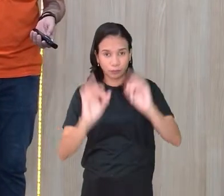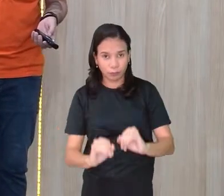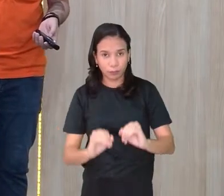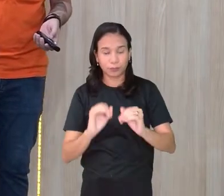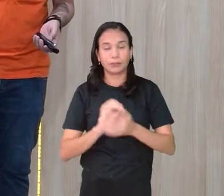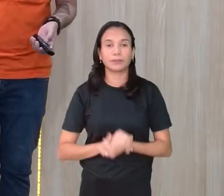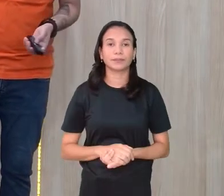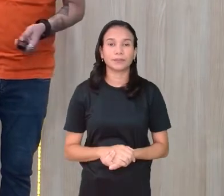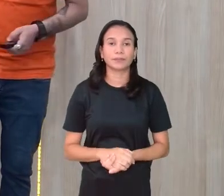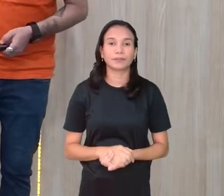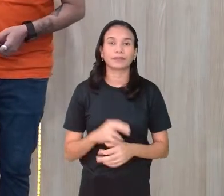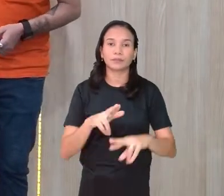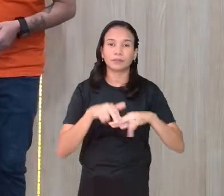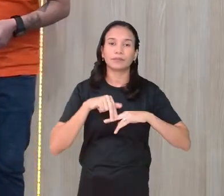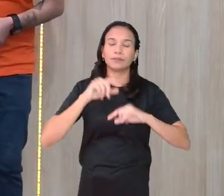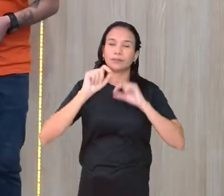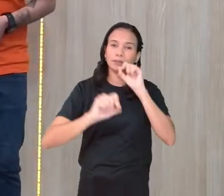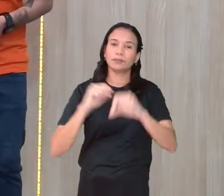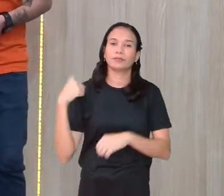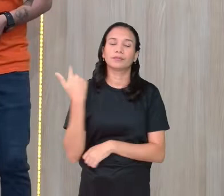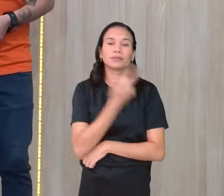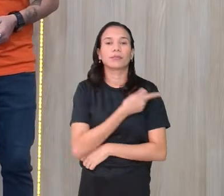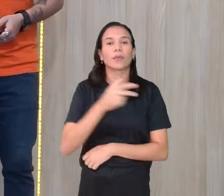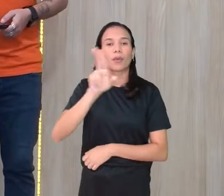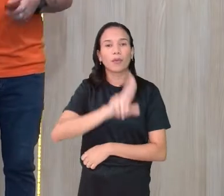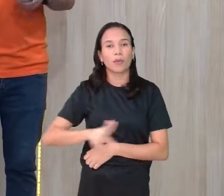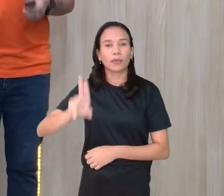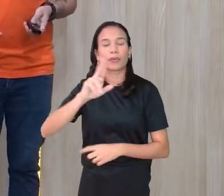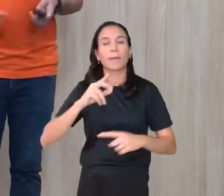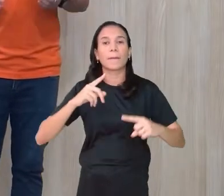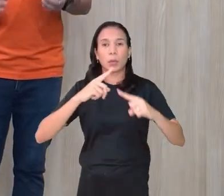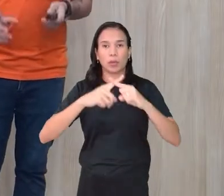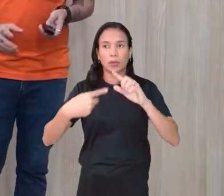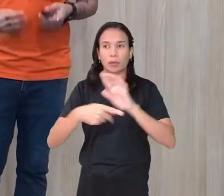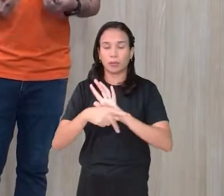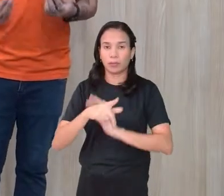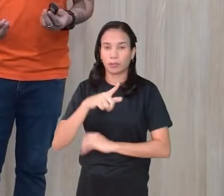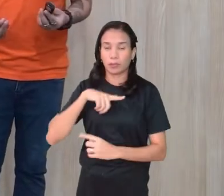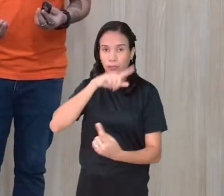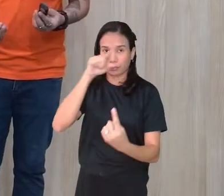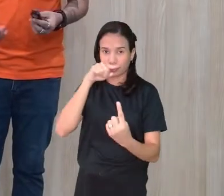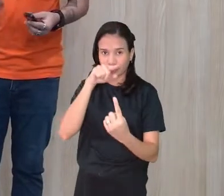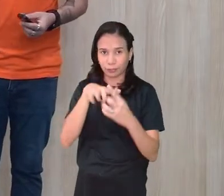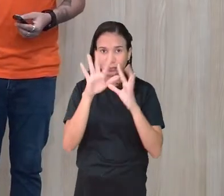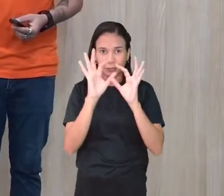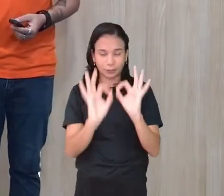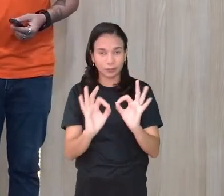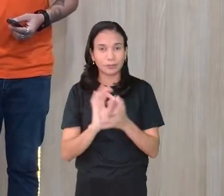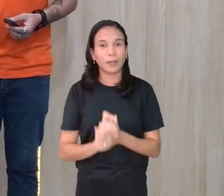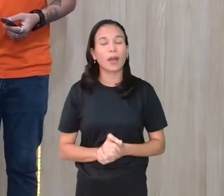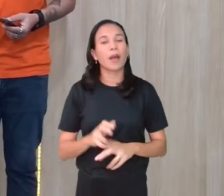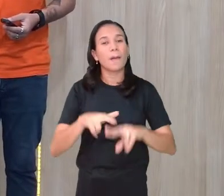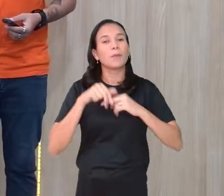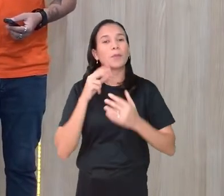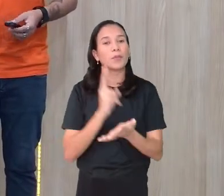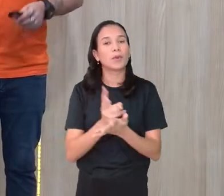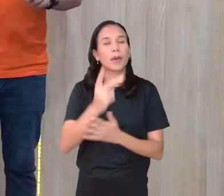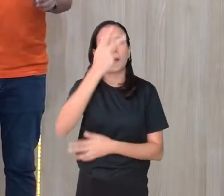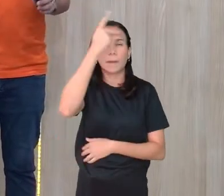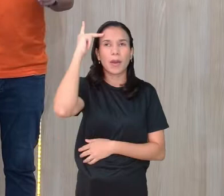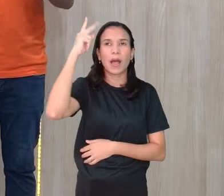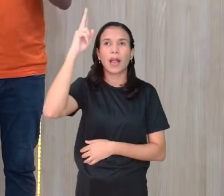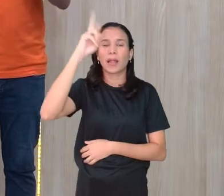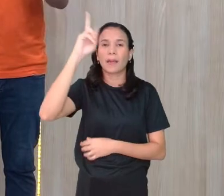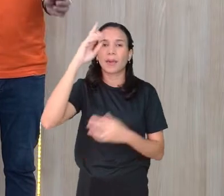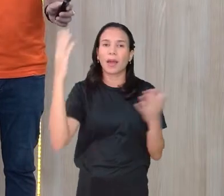resultado indevido. Então, por isso que a gente utiliza a multiplicação nesse sentido aí, tá certo? Então, toda vez que você lembrar,